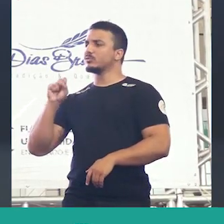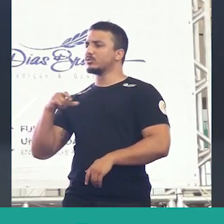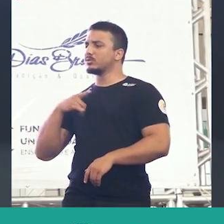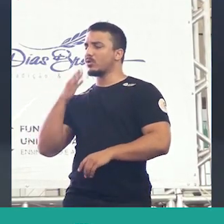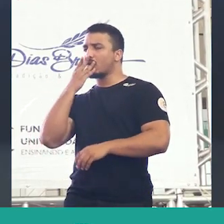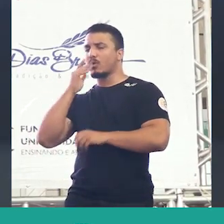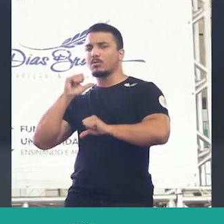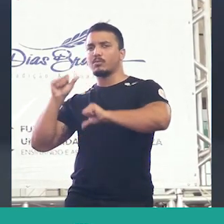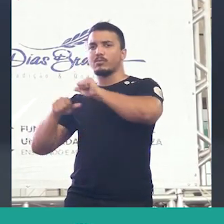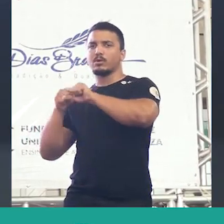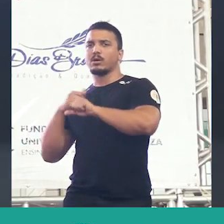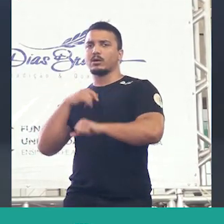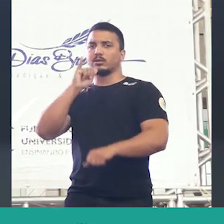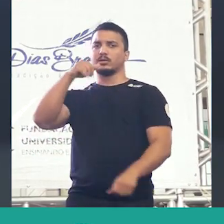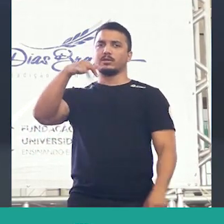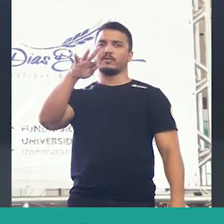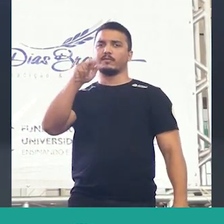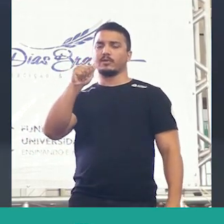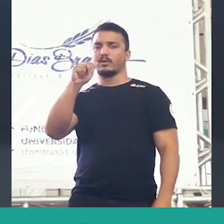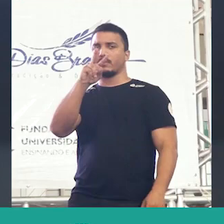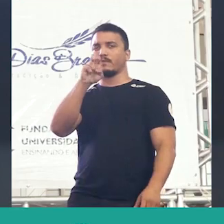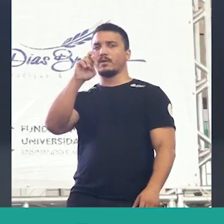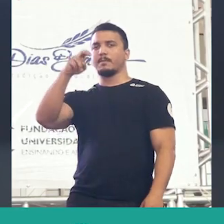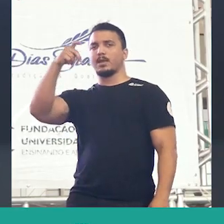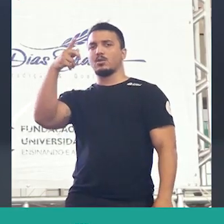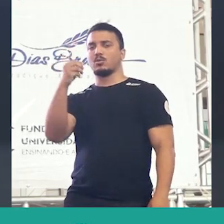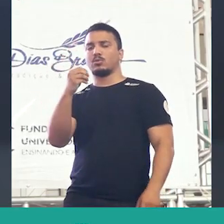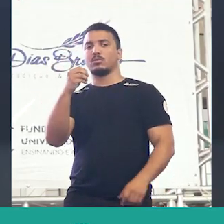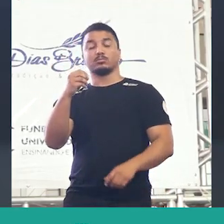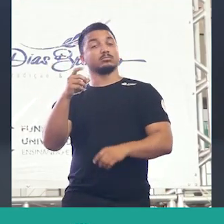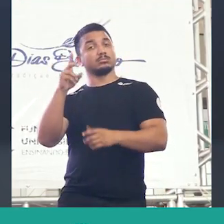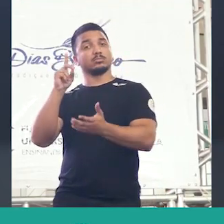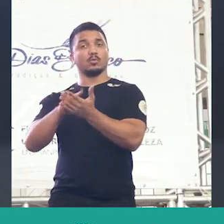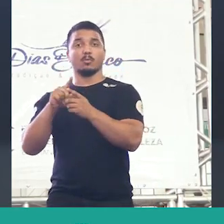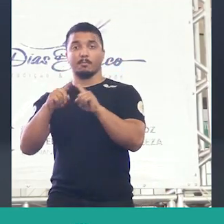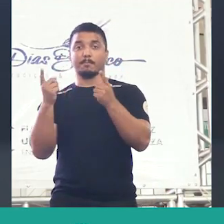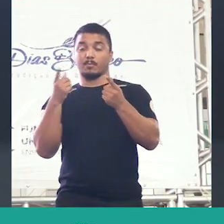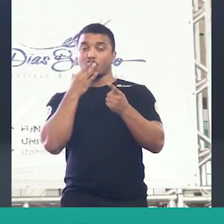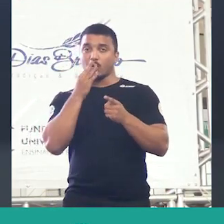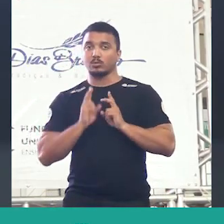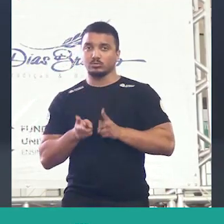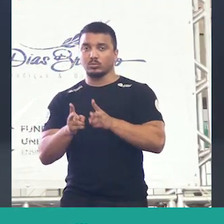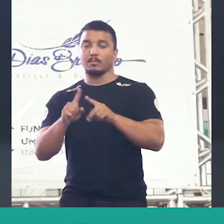mudar de cor e for para o infravermelho? É uma cor, só que eu não vejo. Está fora